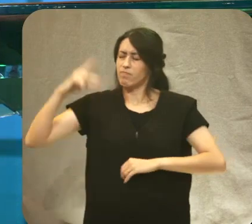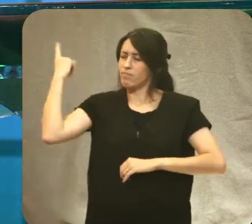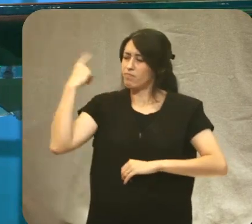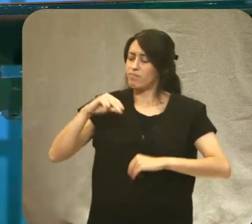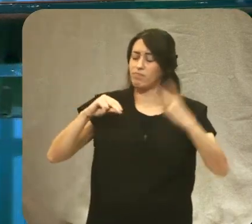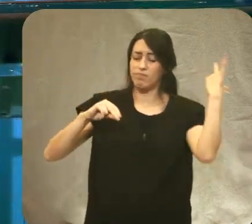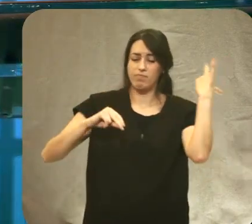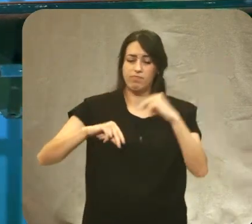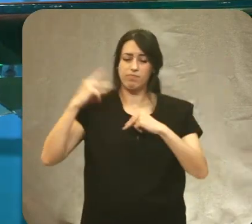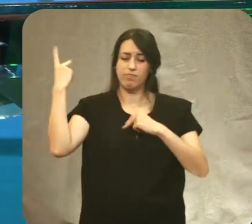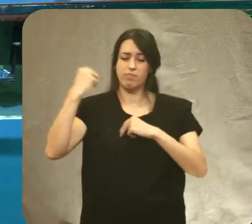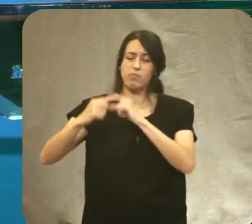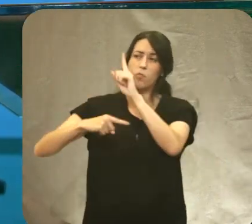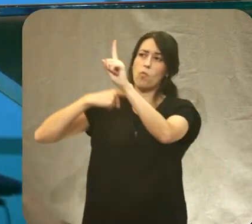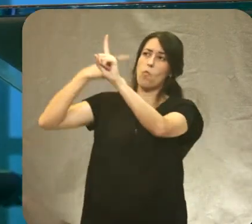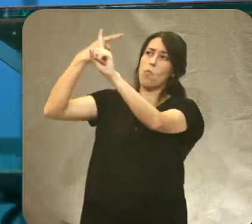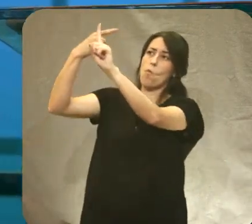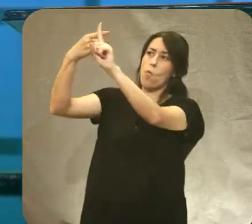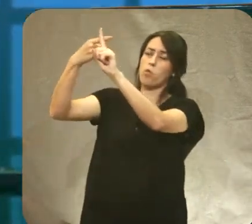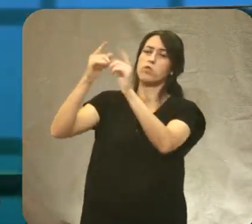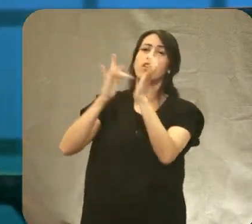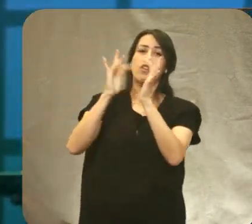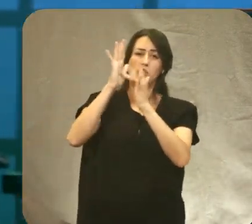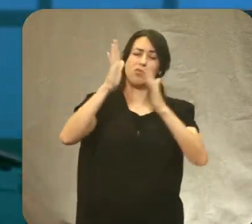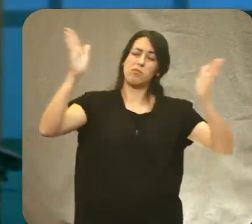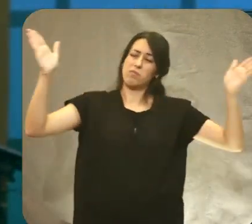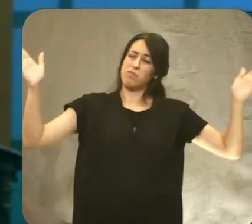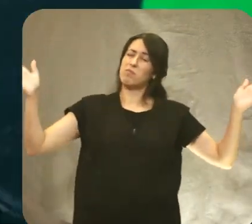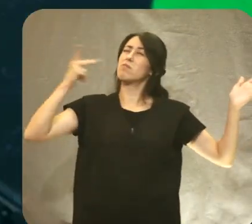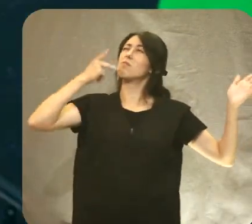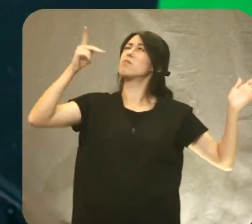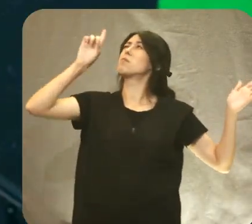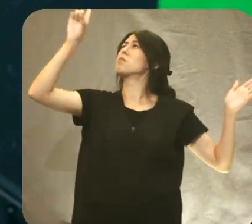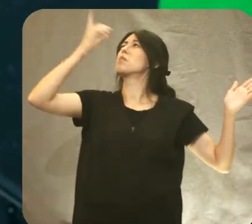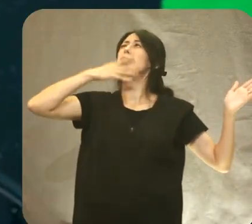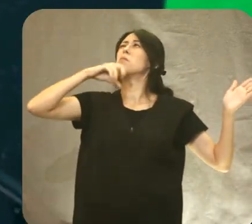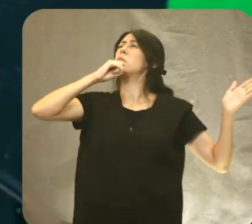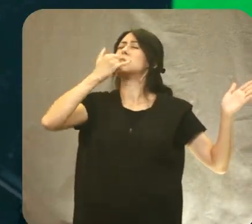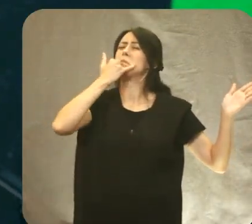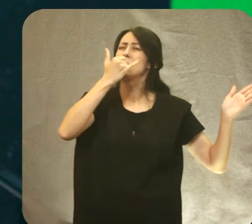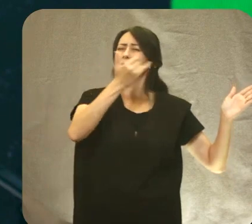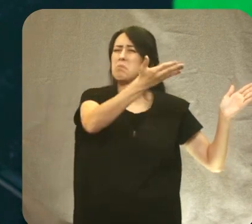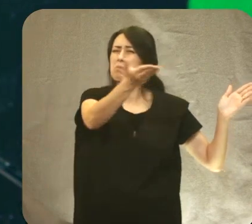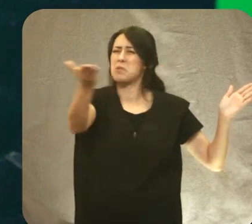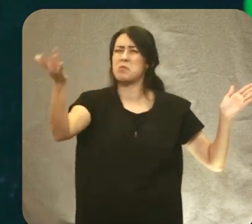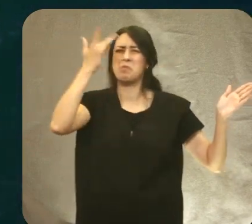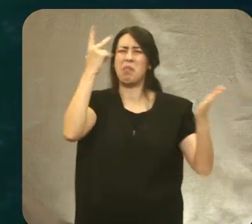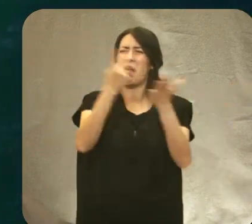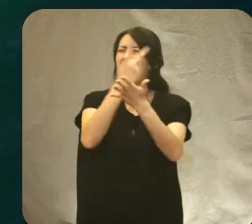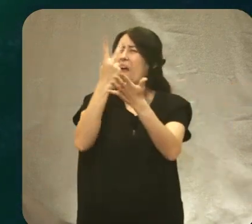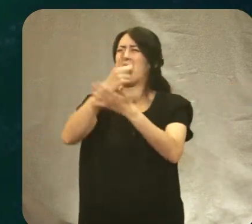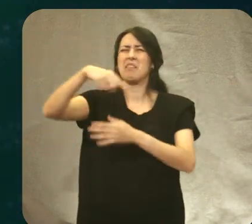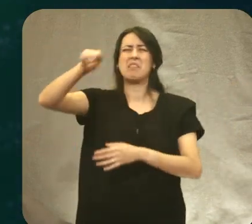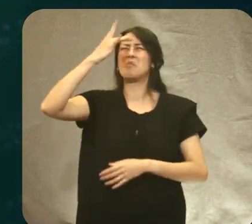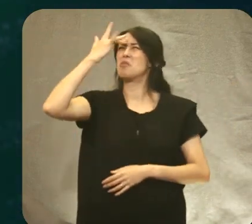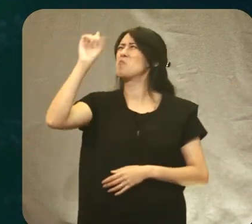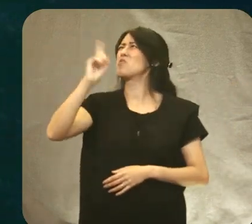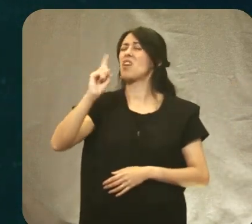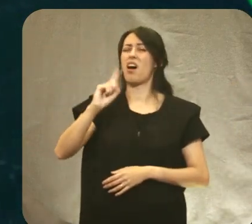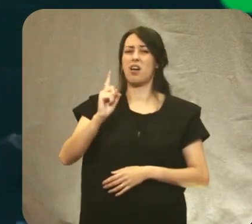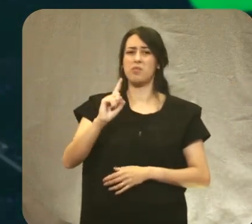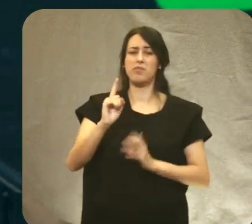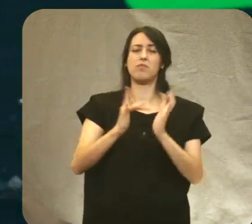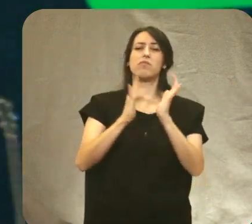Calvário, e quando chegou lá, ele disse, Pai, perdoa-lhes porque não sabem o que fazem. Ele foi manso, e